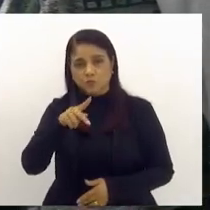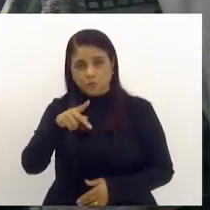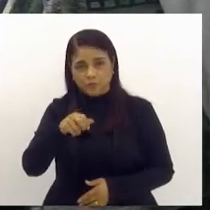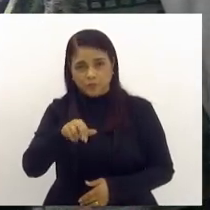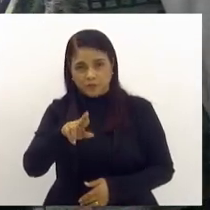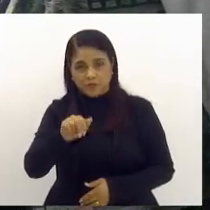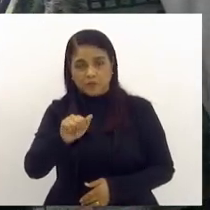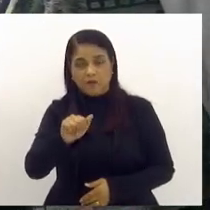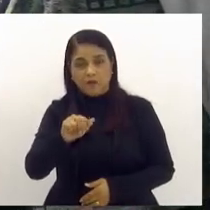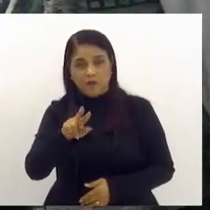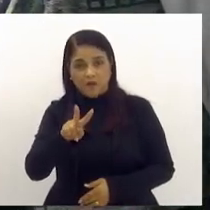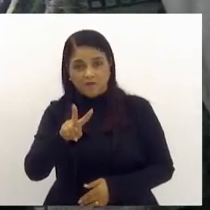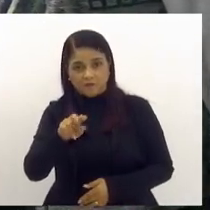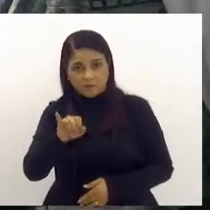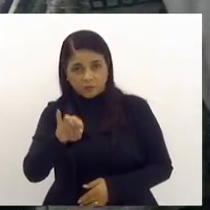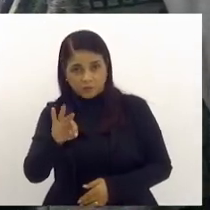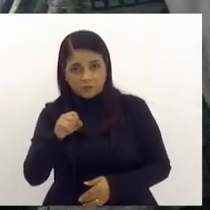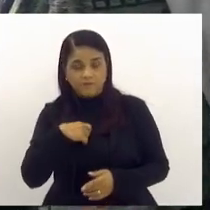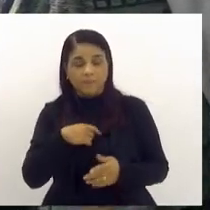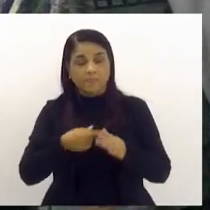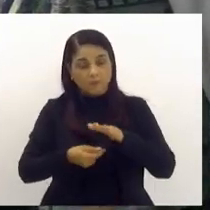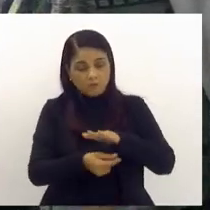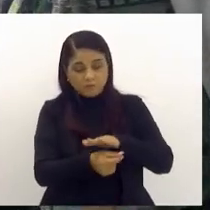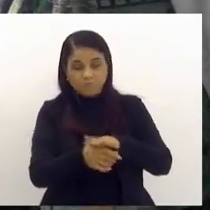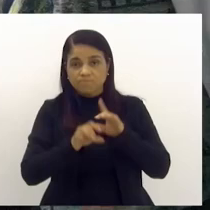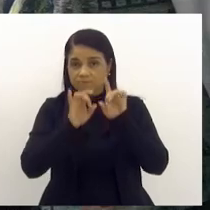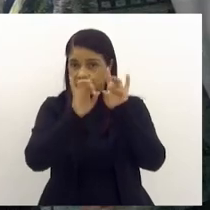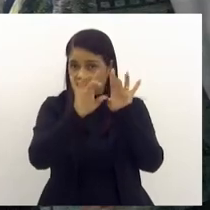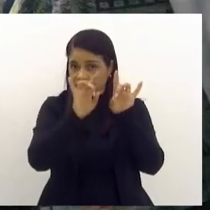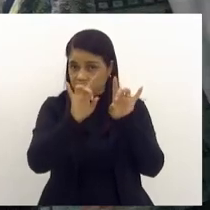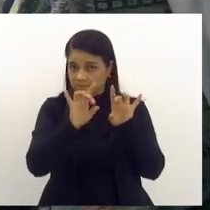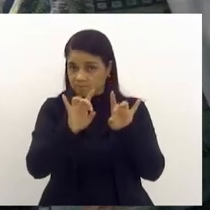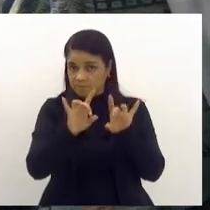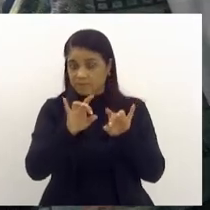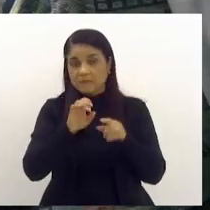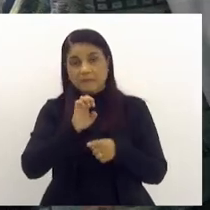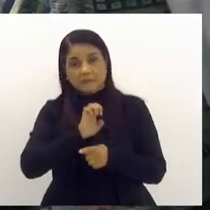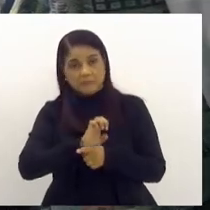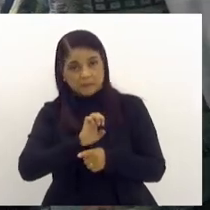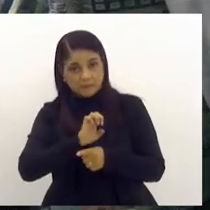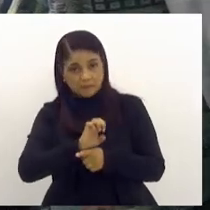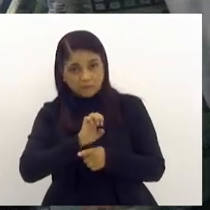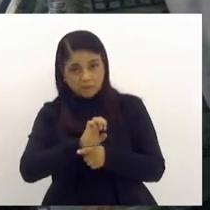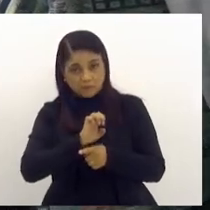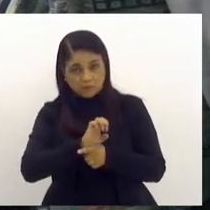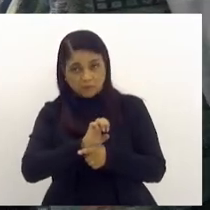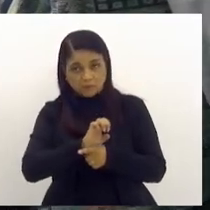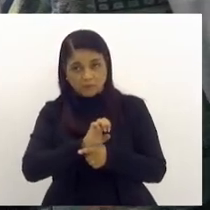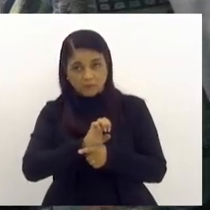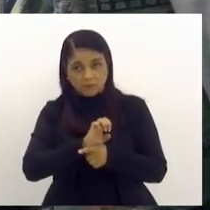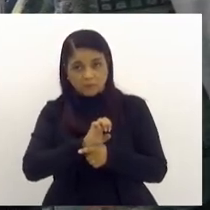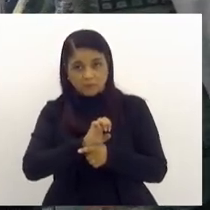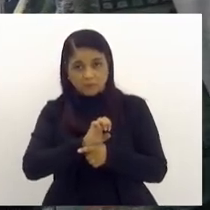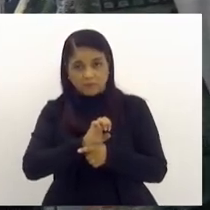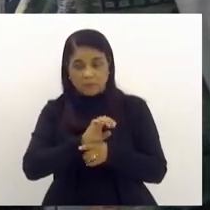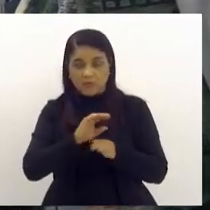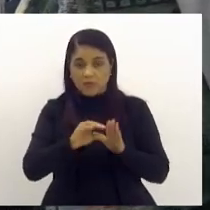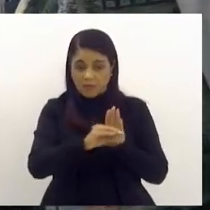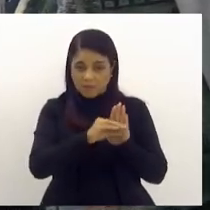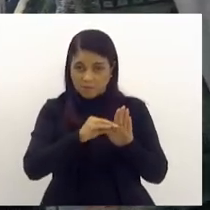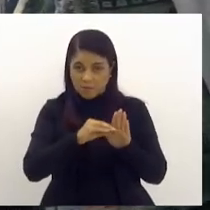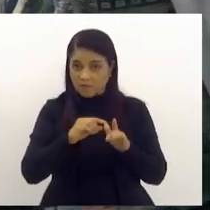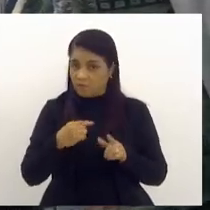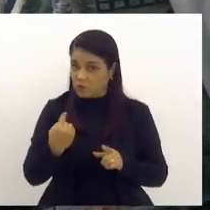fonte de recursos dos fundos especiais e estaduais, a emenda inclusive foi nossa